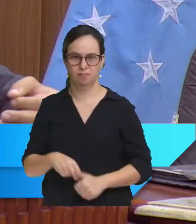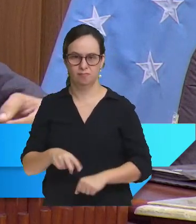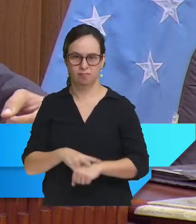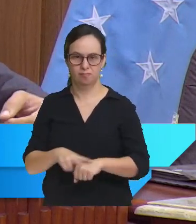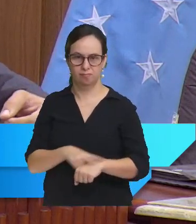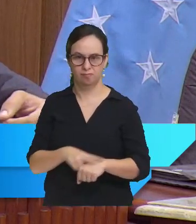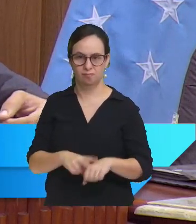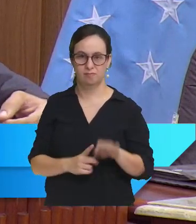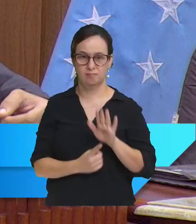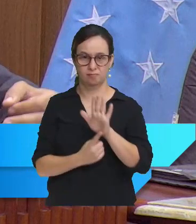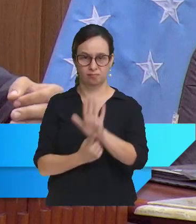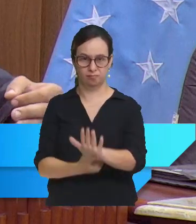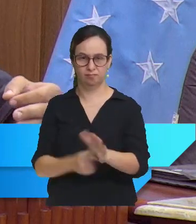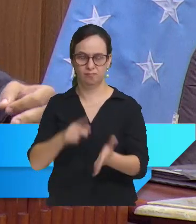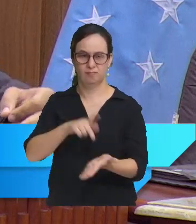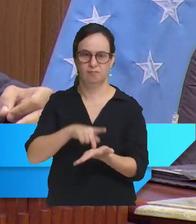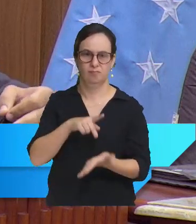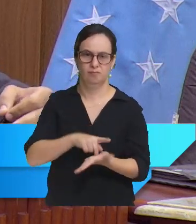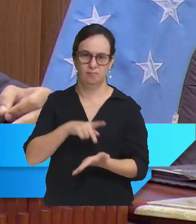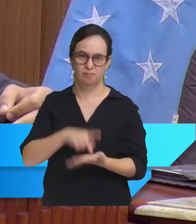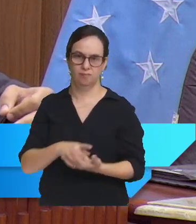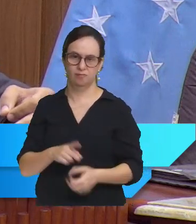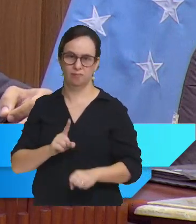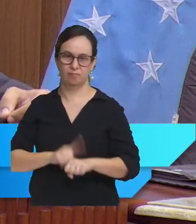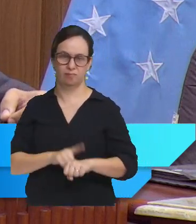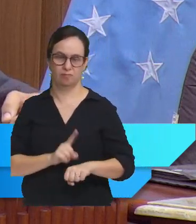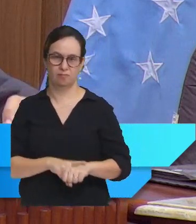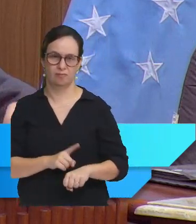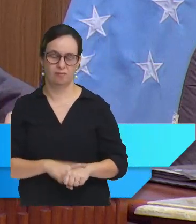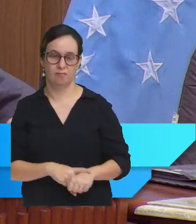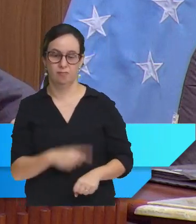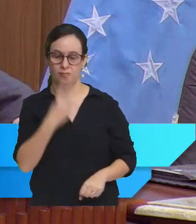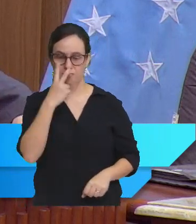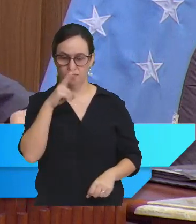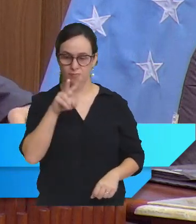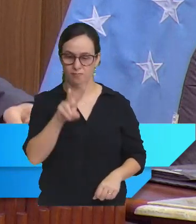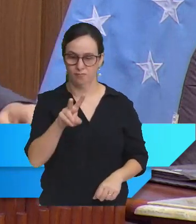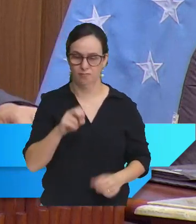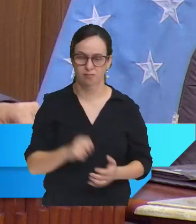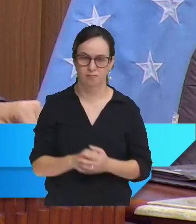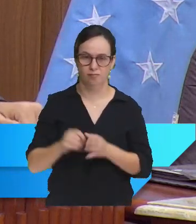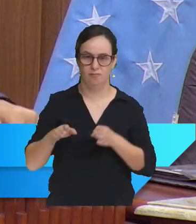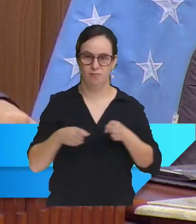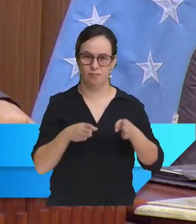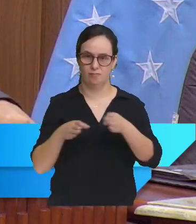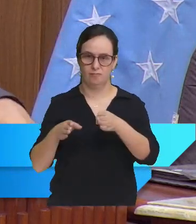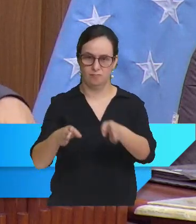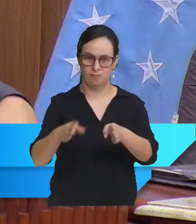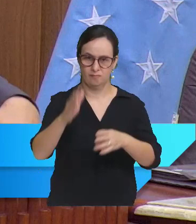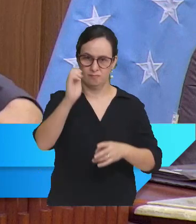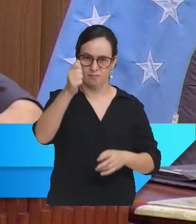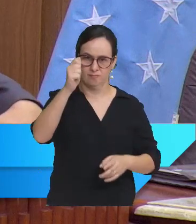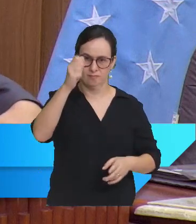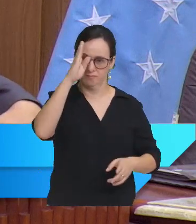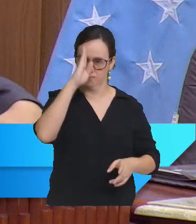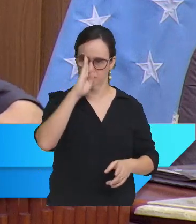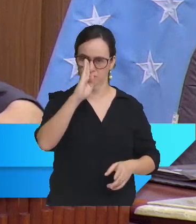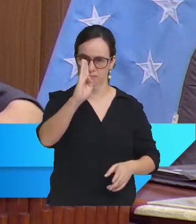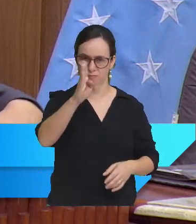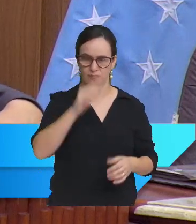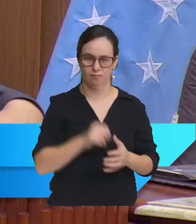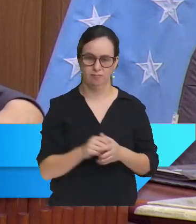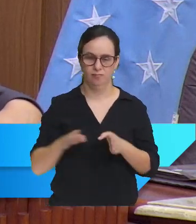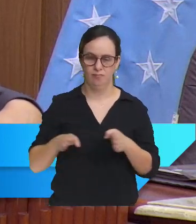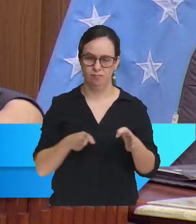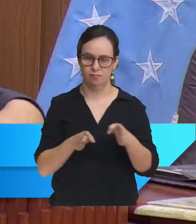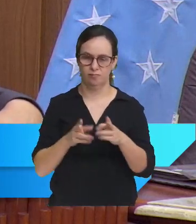máxima verdade. Então, acho que é a hora da gente recalcular a rota, a gente olhar o rumo que a CIS está indo, a gente olhar o rumo que essa Câmara